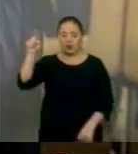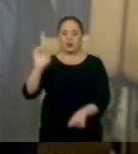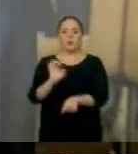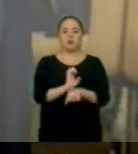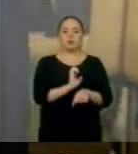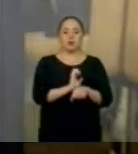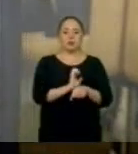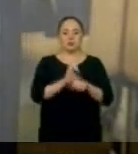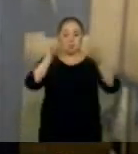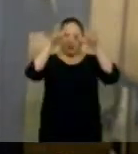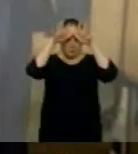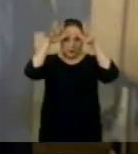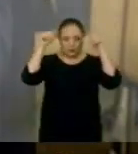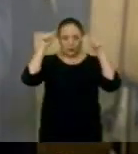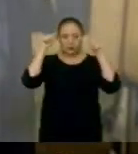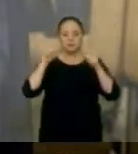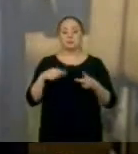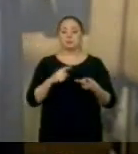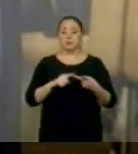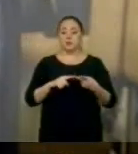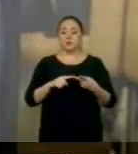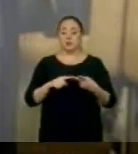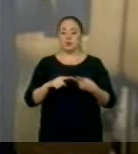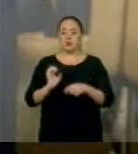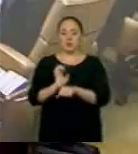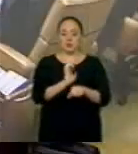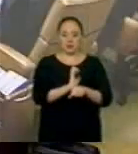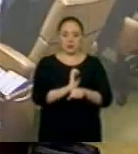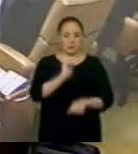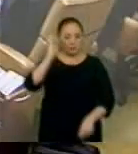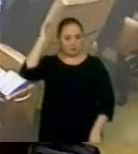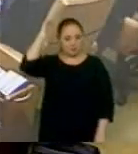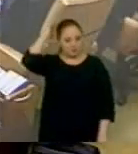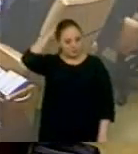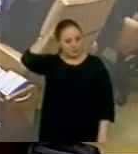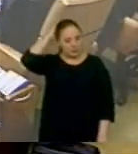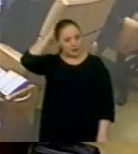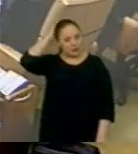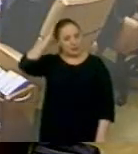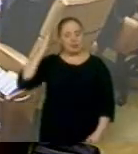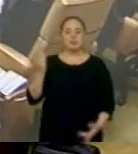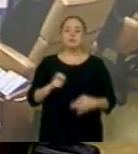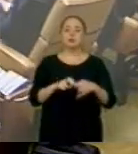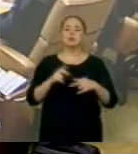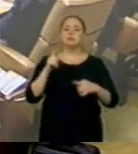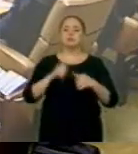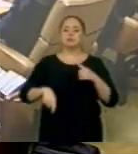Grosso e outro no estado do Pará, por questões de desrespeito ou